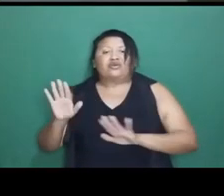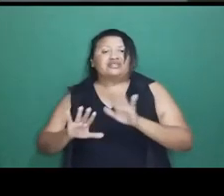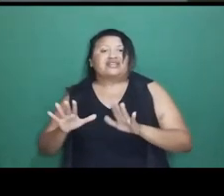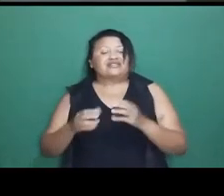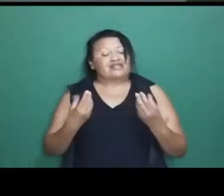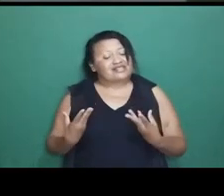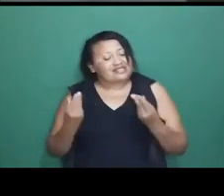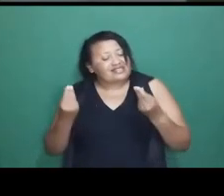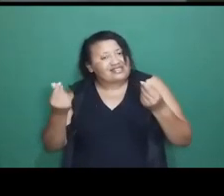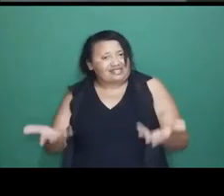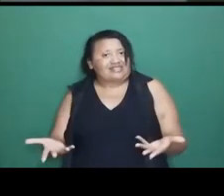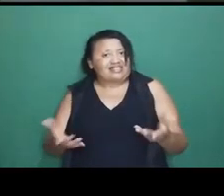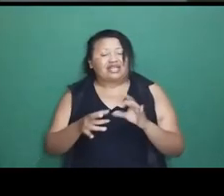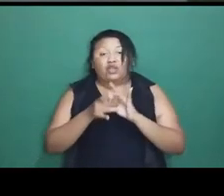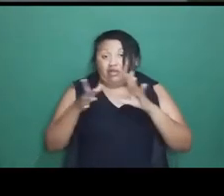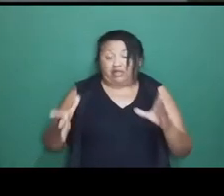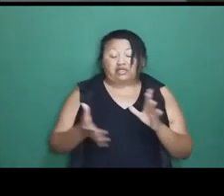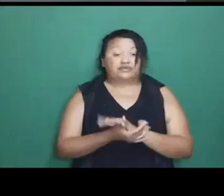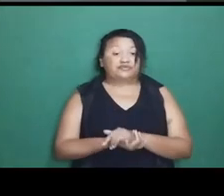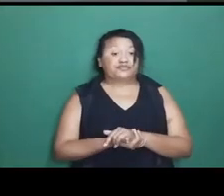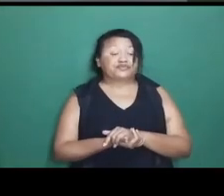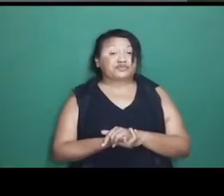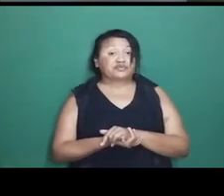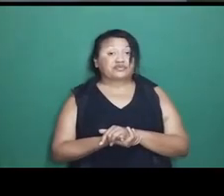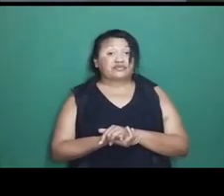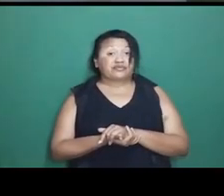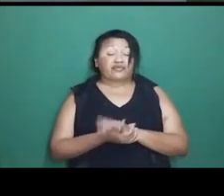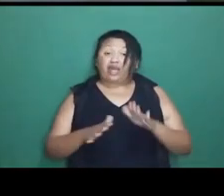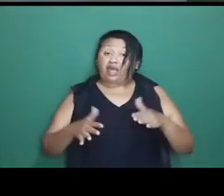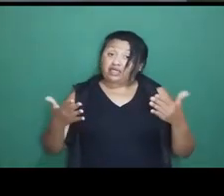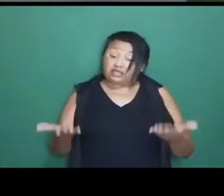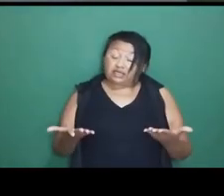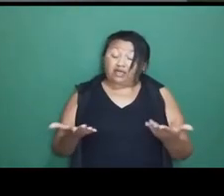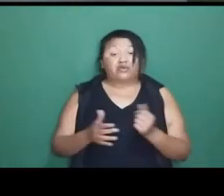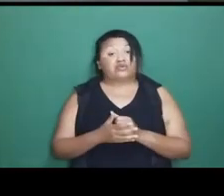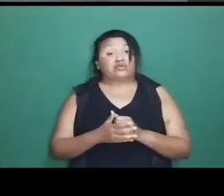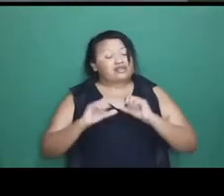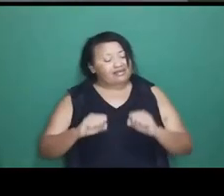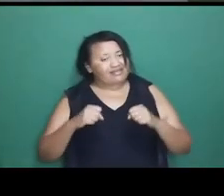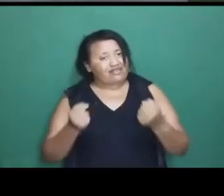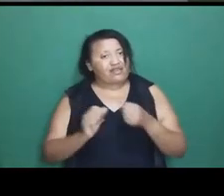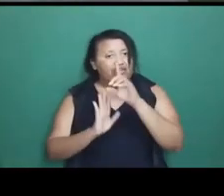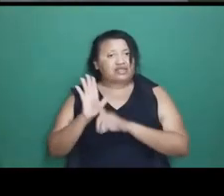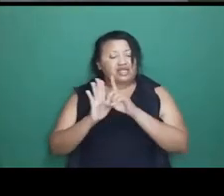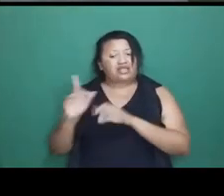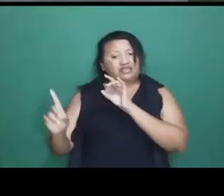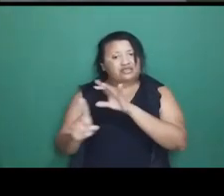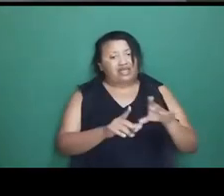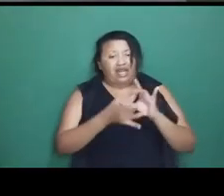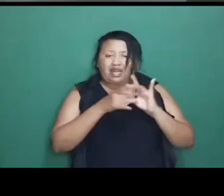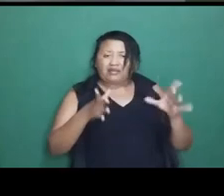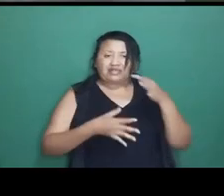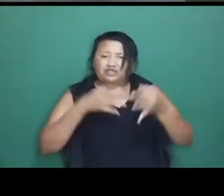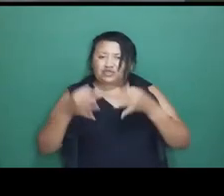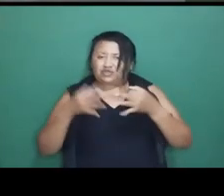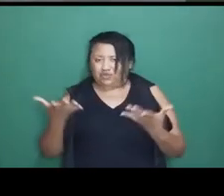do liberalismo então para tanto defende os direitos individuais de liberdade de pensamento expressão